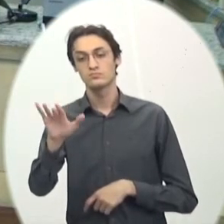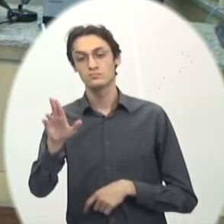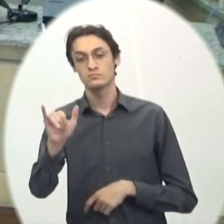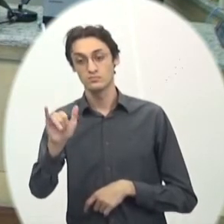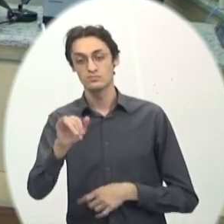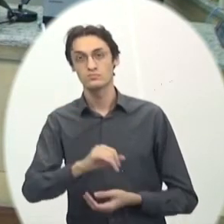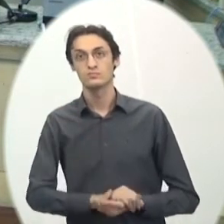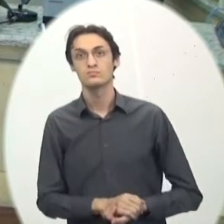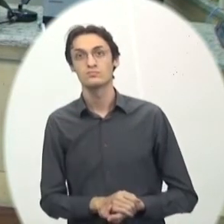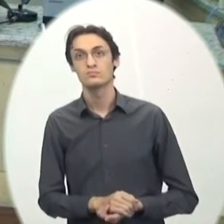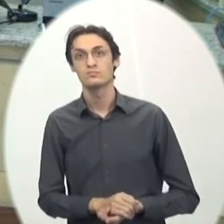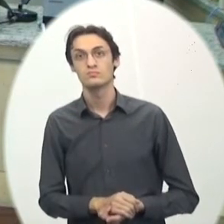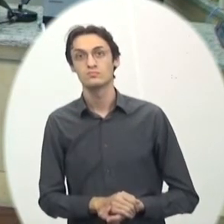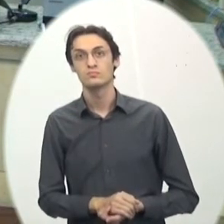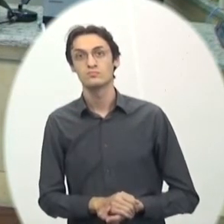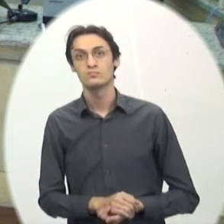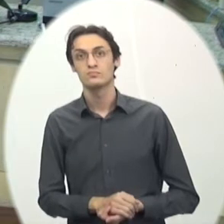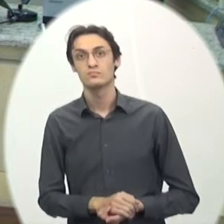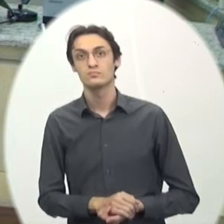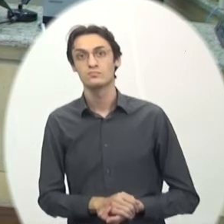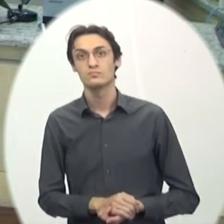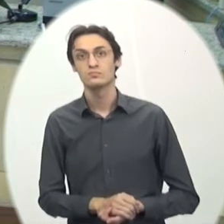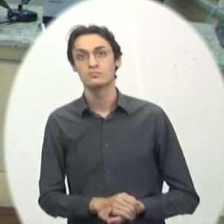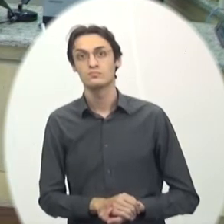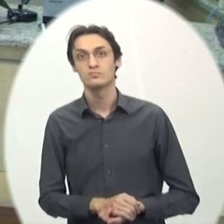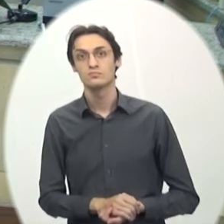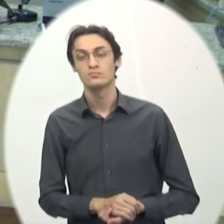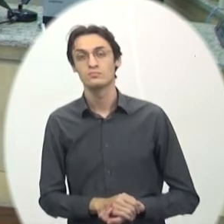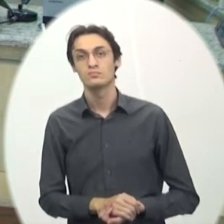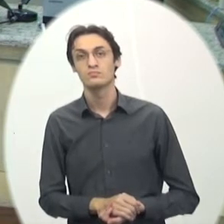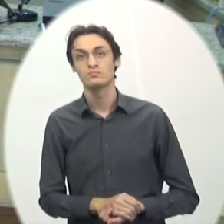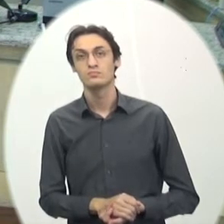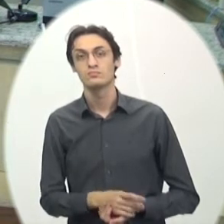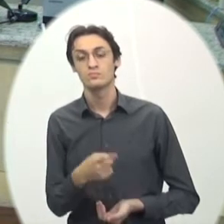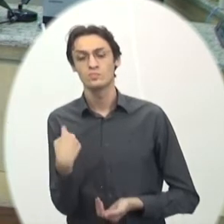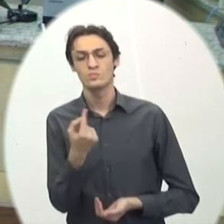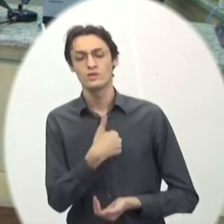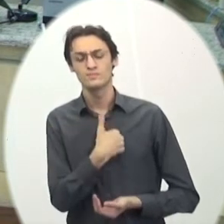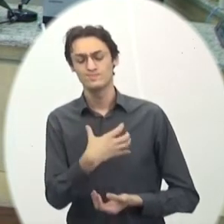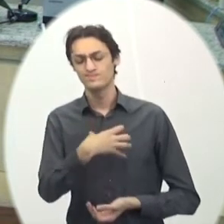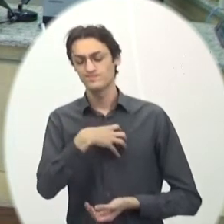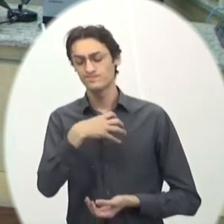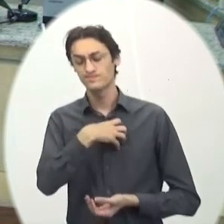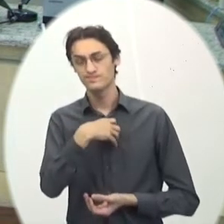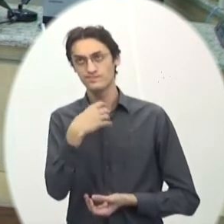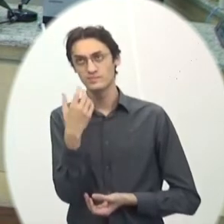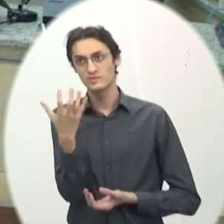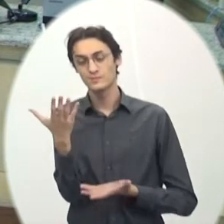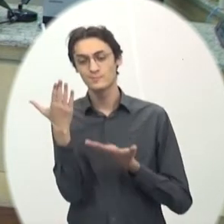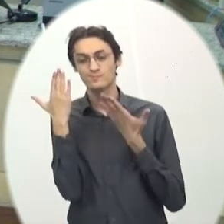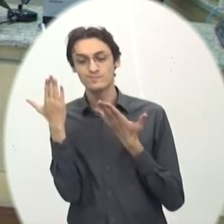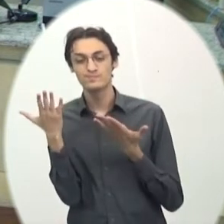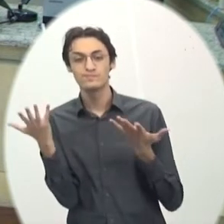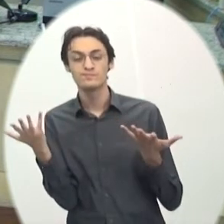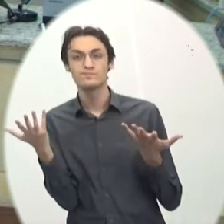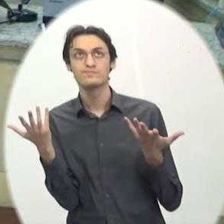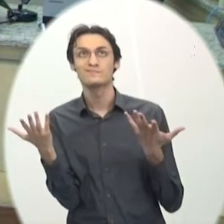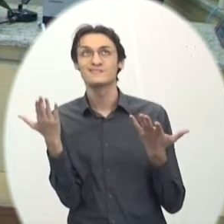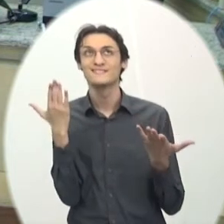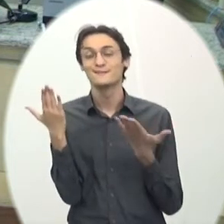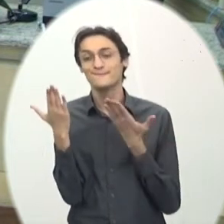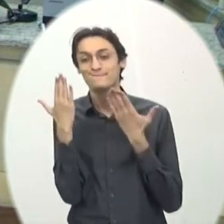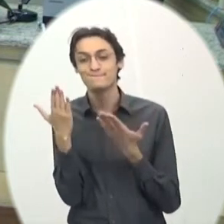uma coisa que nos deixa um pouco meio intrigado é que o senhor tem uma